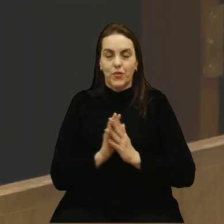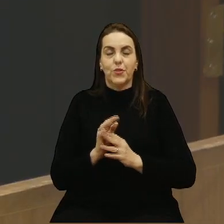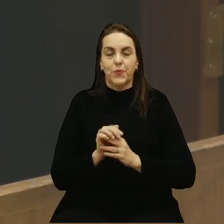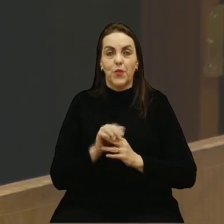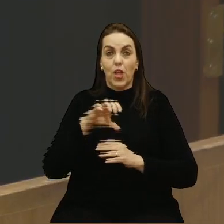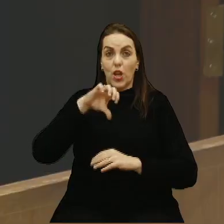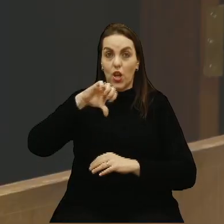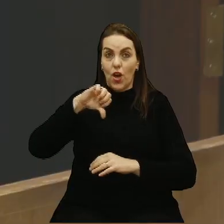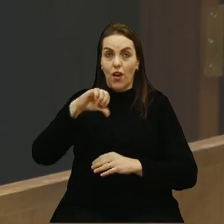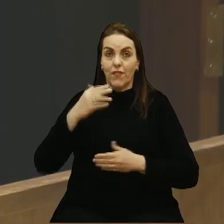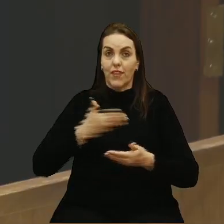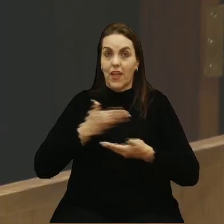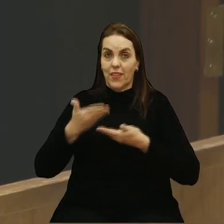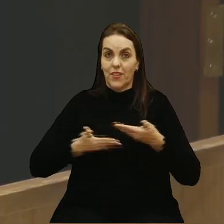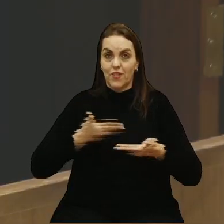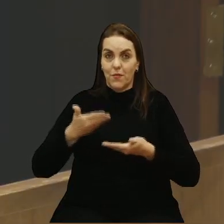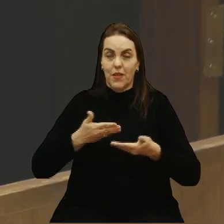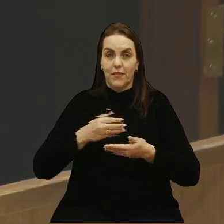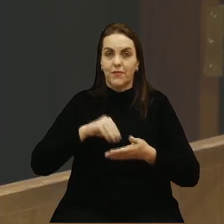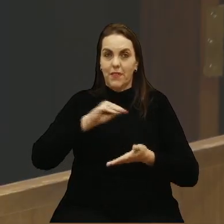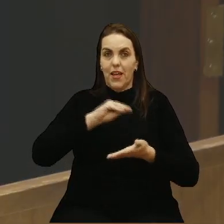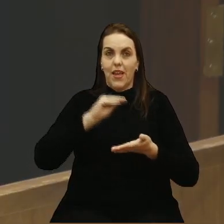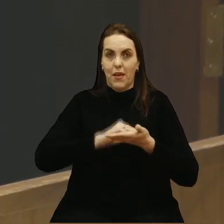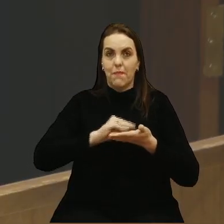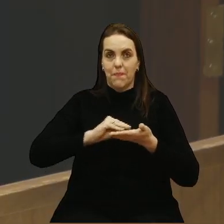9 atendentes lá no Agenda Mais.